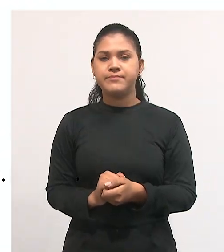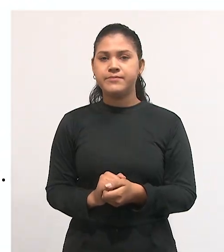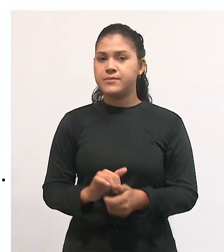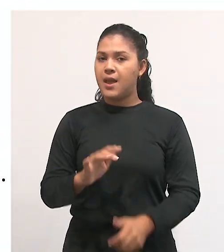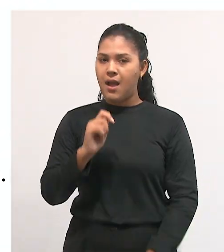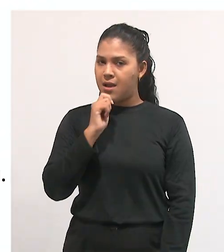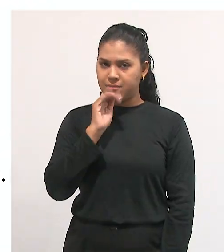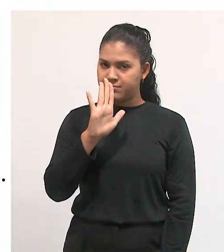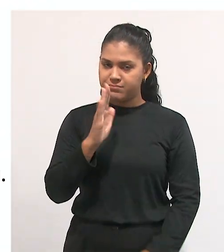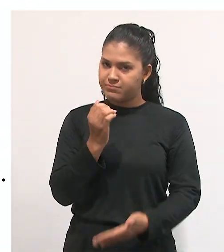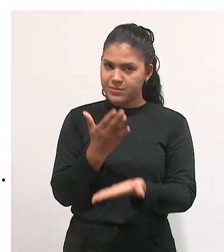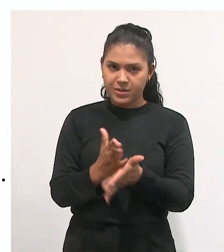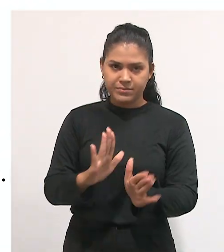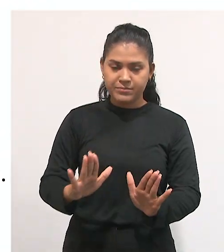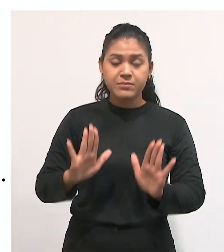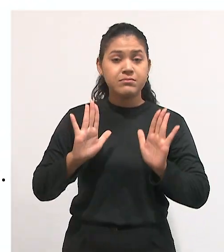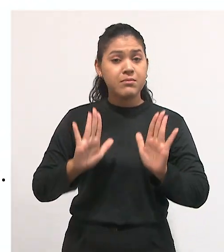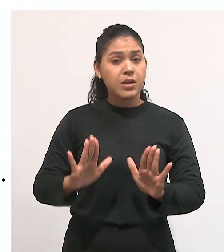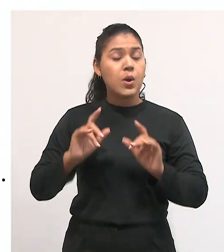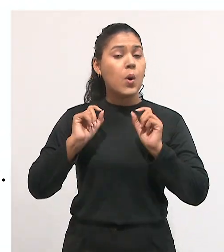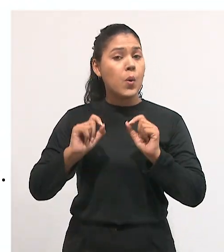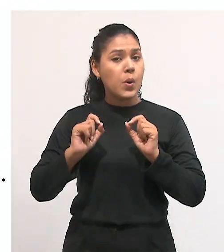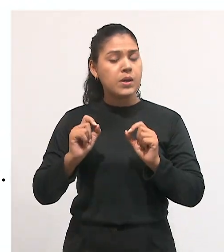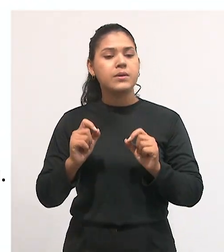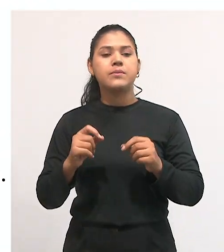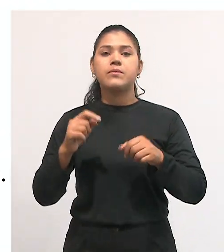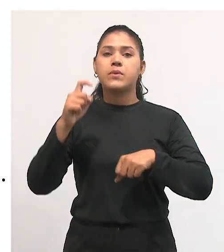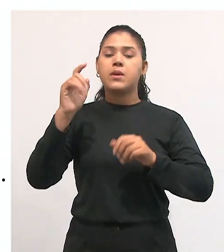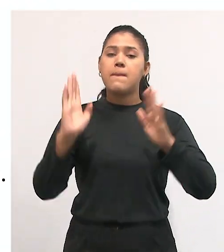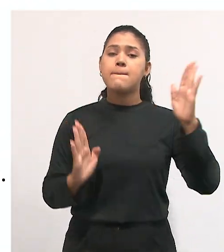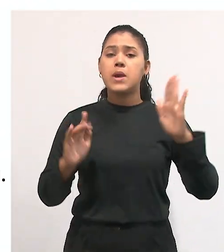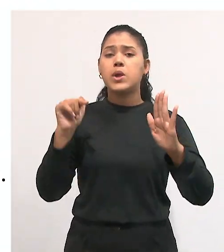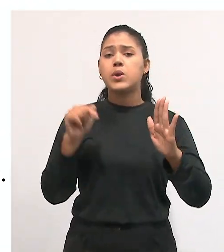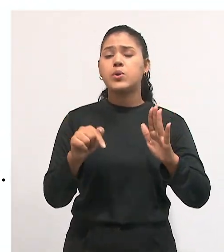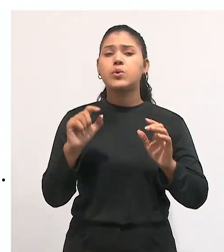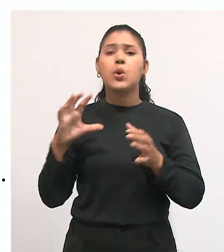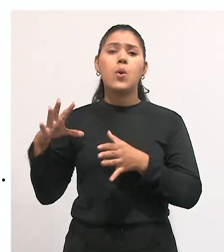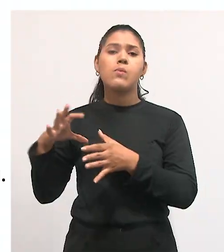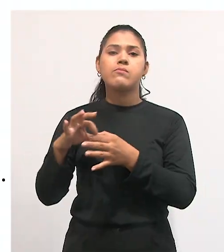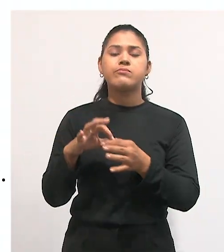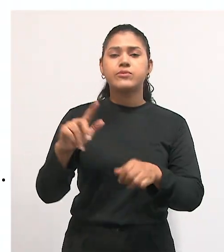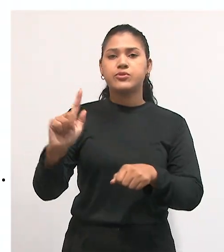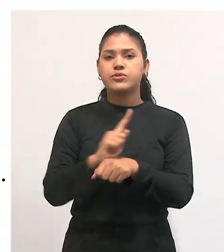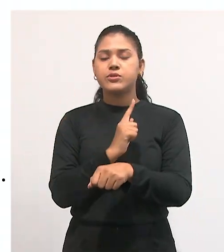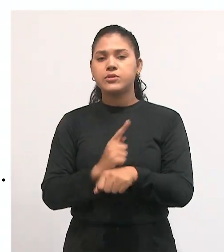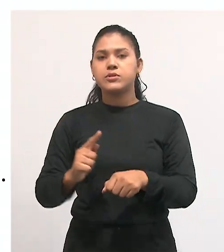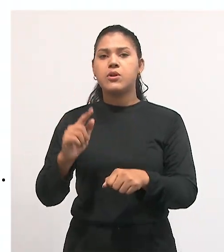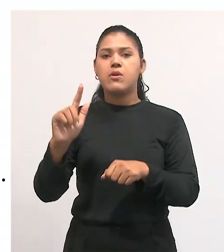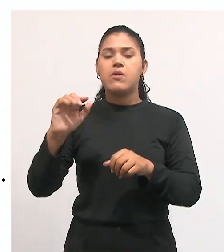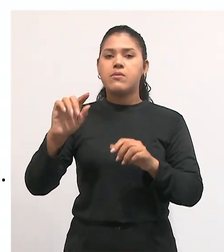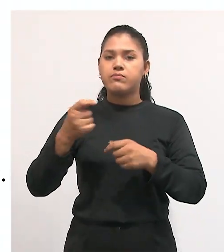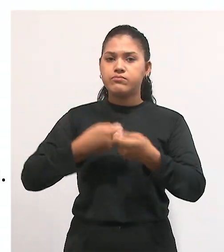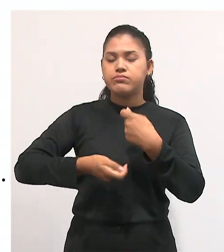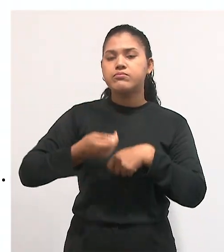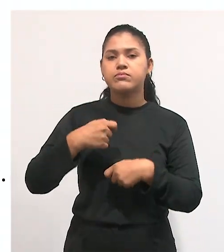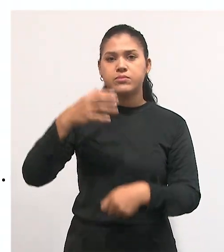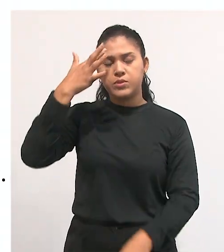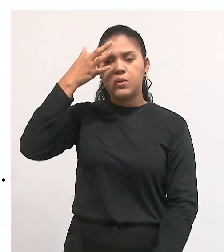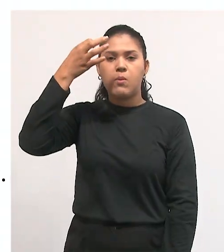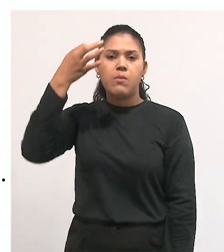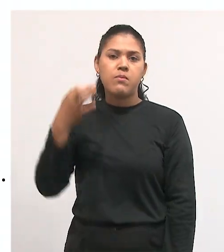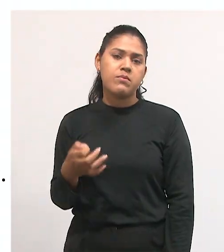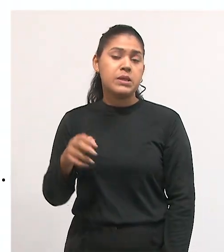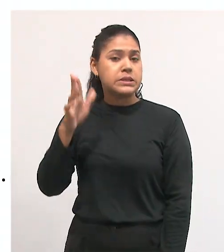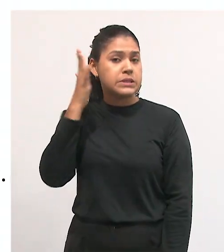ainda. Então, nesse contexto, a gestão financeira de projetos, ela vai envolver o quê? Né? O uso de conhecimentos,